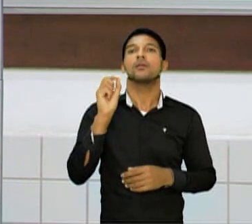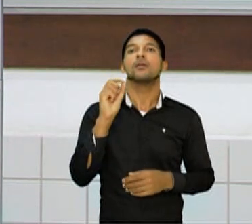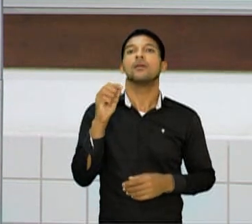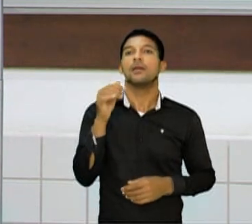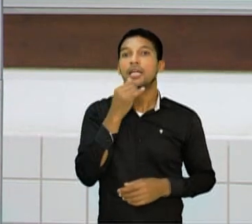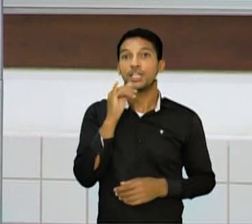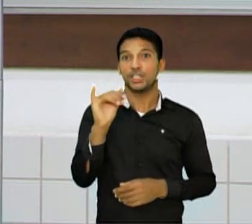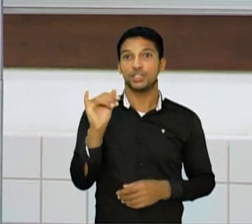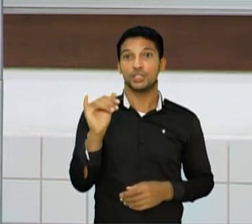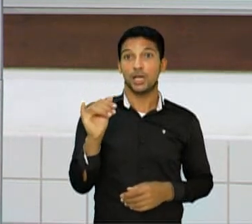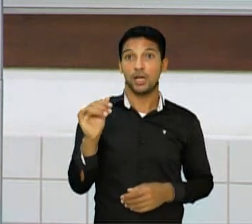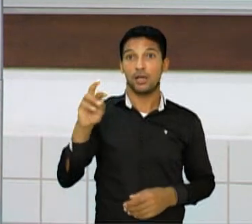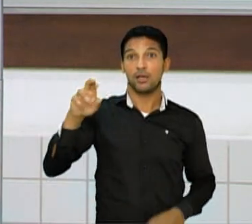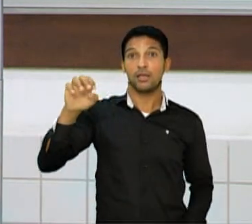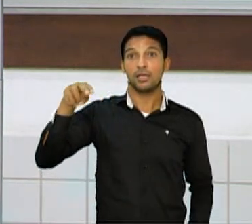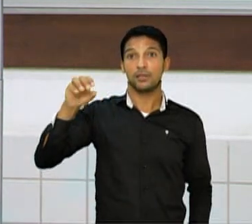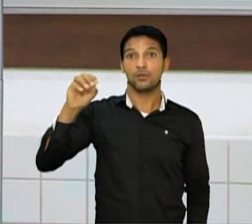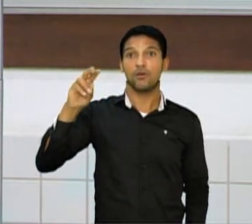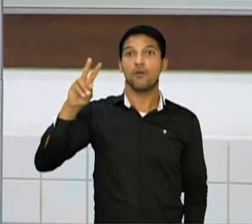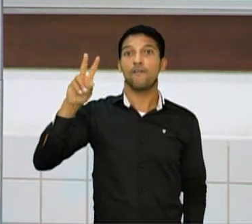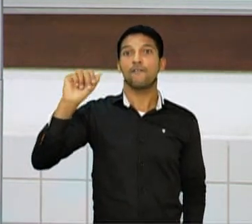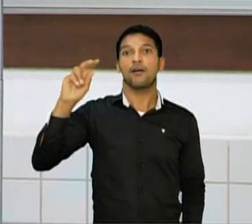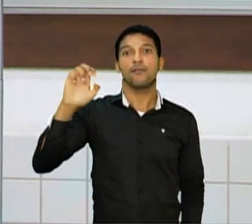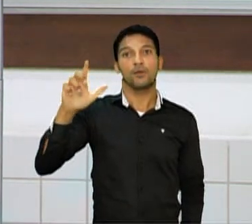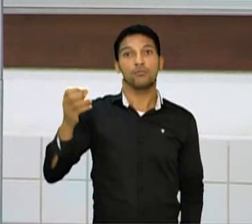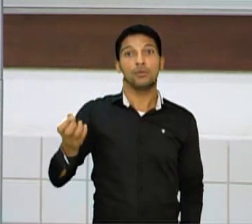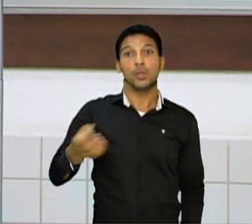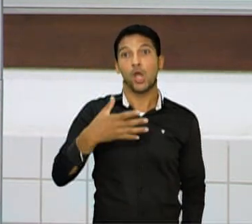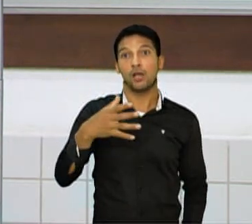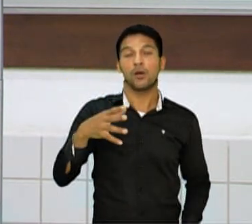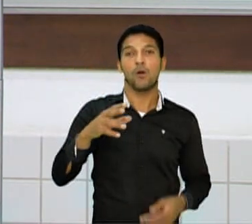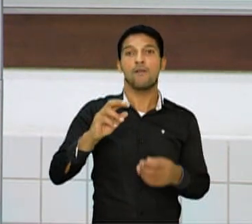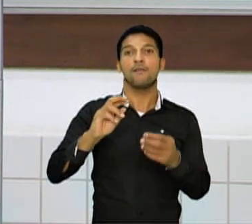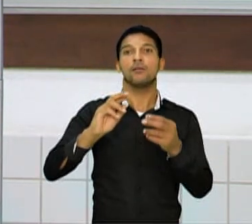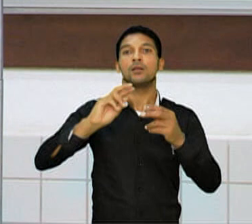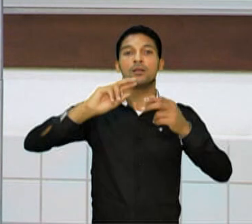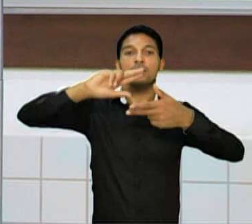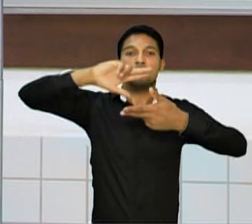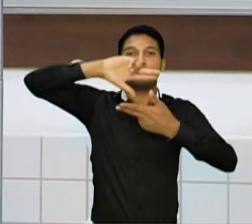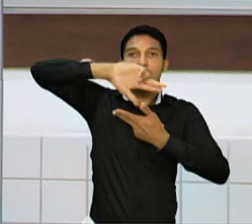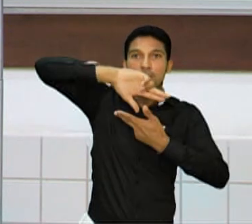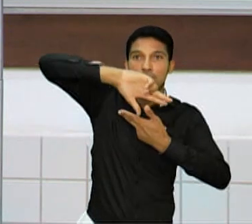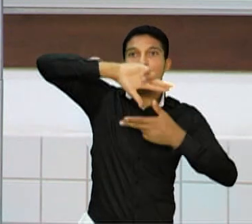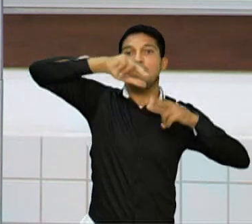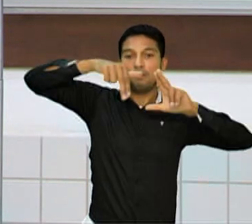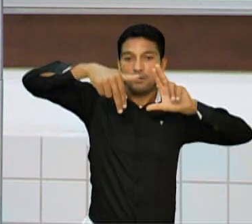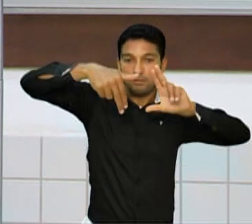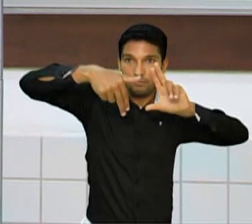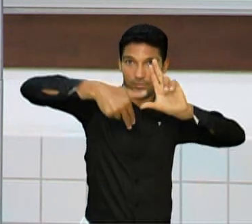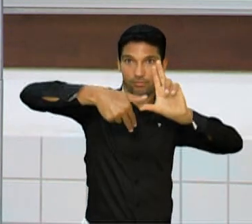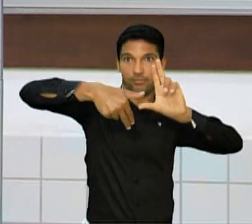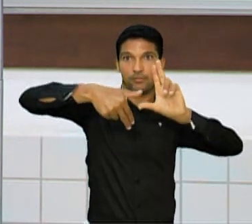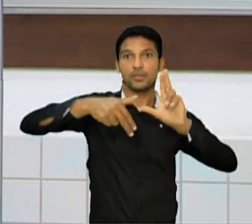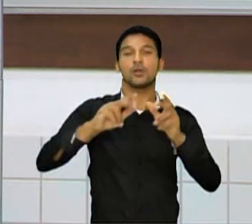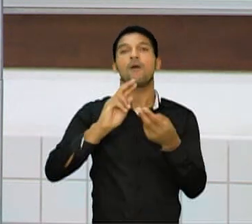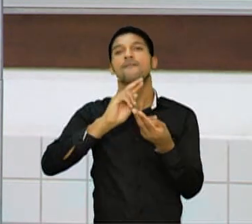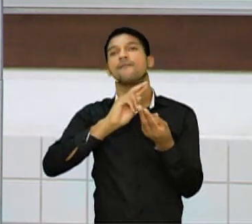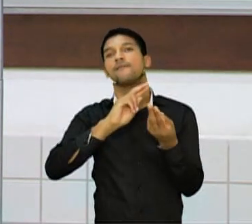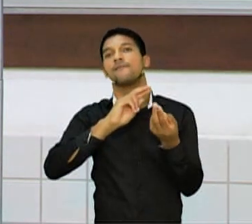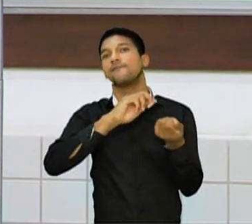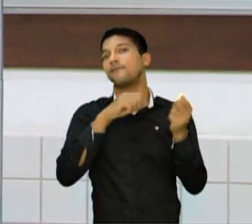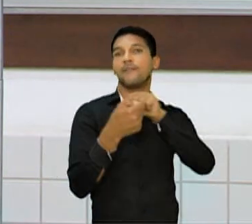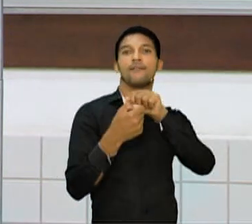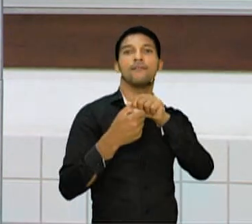energia renovável e não renovável. Muitas vezes as pessoas atrelam a palavra renovável como sendo inesgotável e